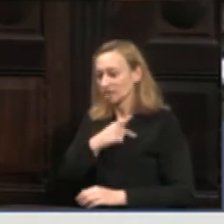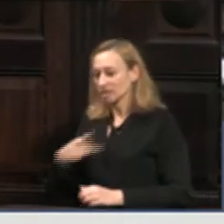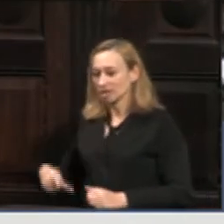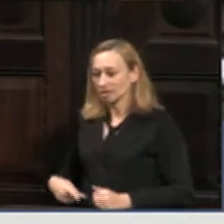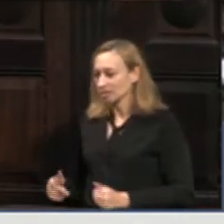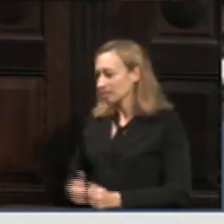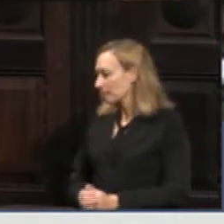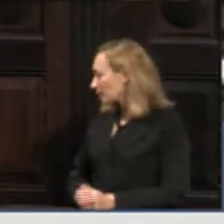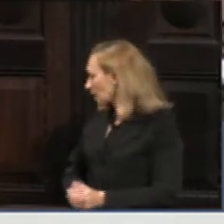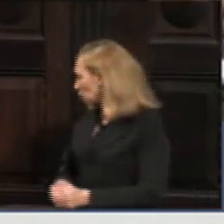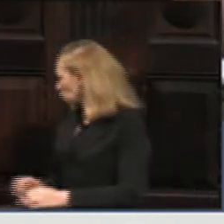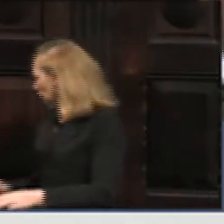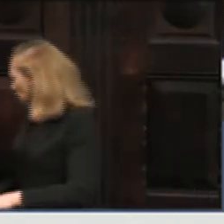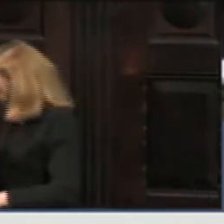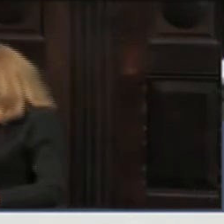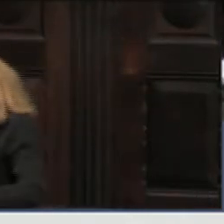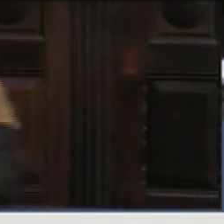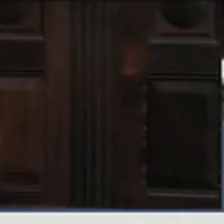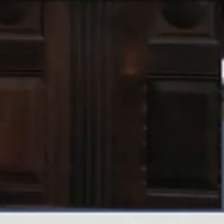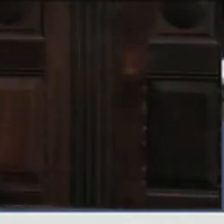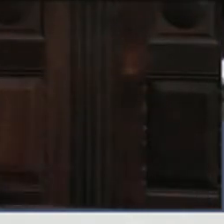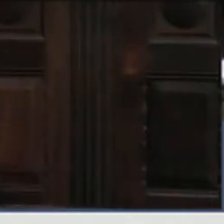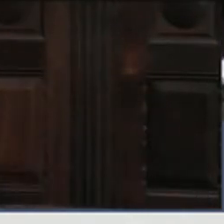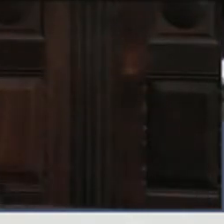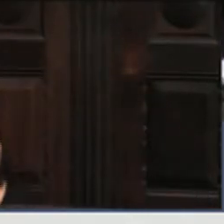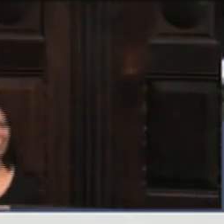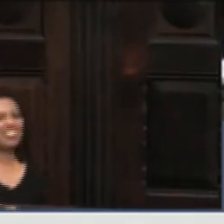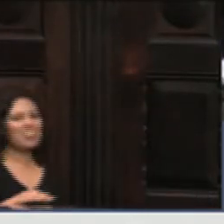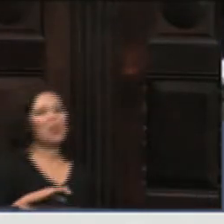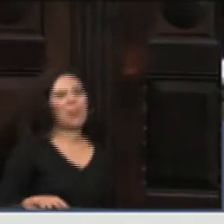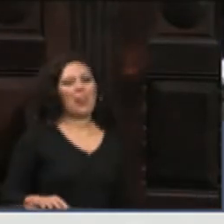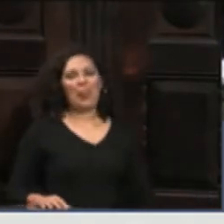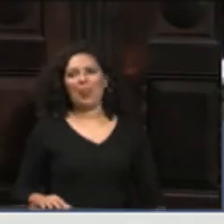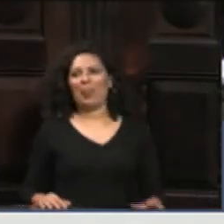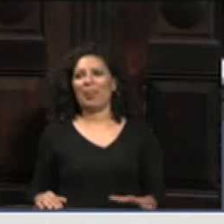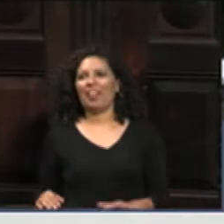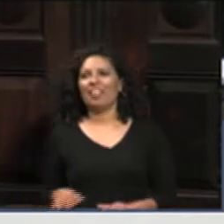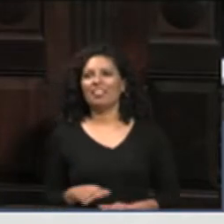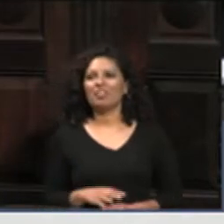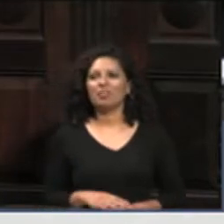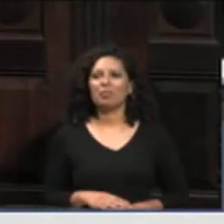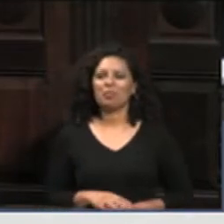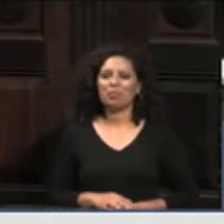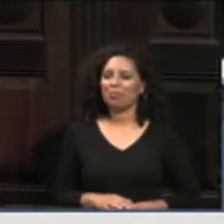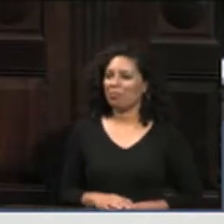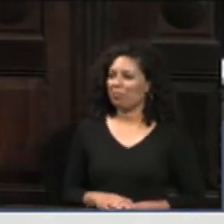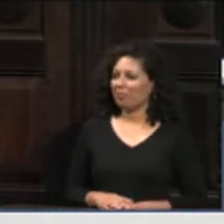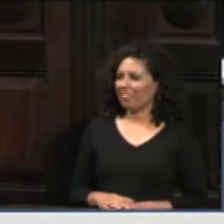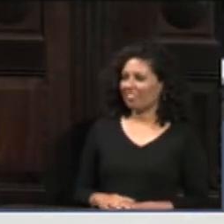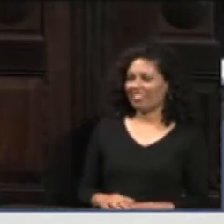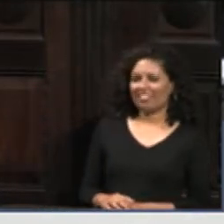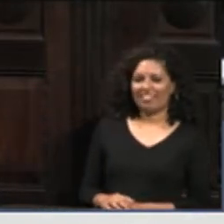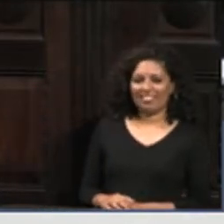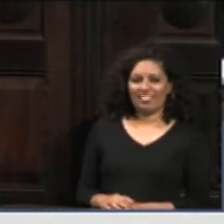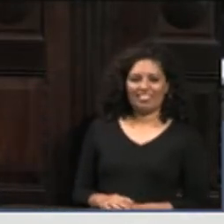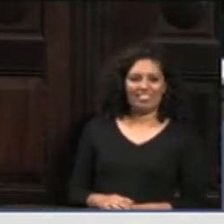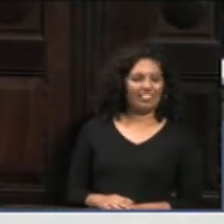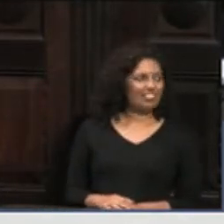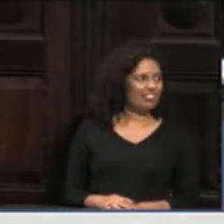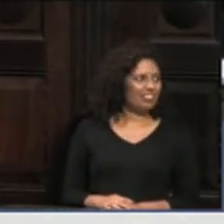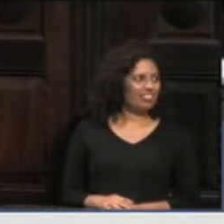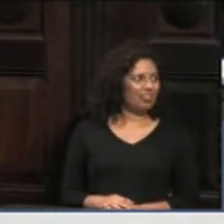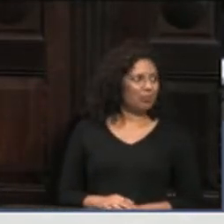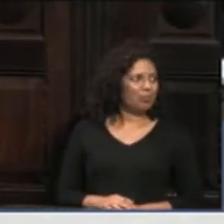Sou o próximo orador inscrito. Gostaria de chamar o deputado Paulo Ramos, se pudesse assumir a presidência, para poder fazer uso da palavra. O outro